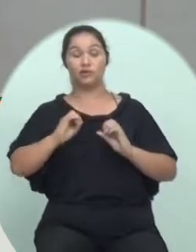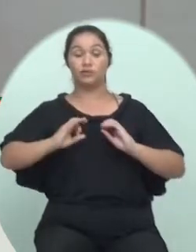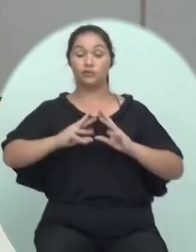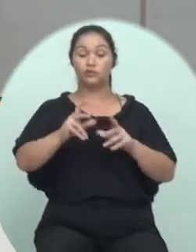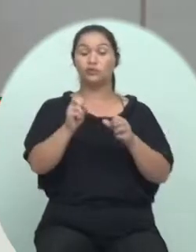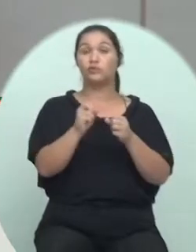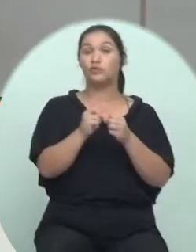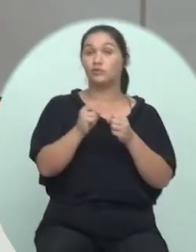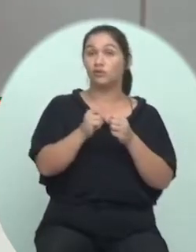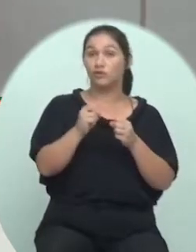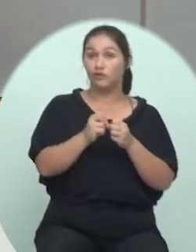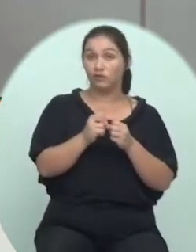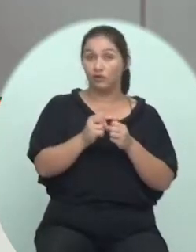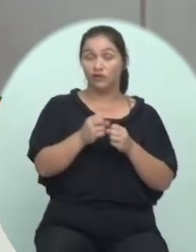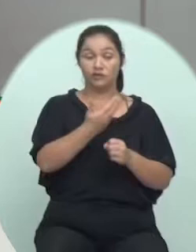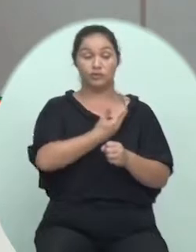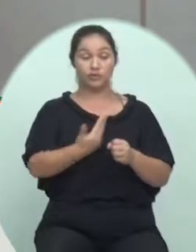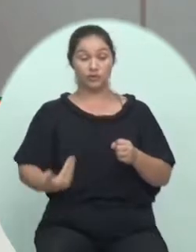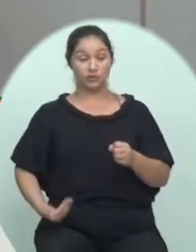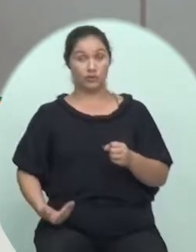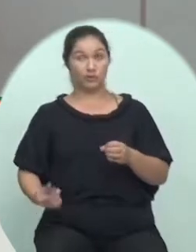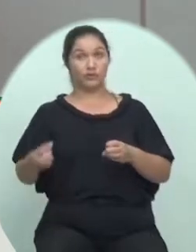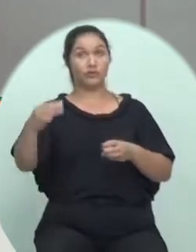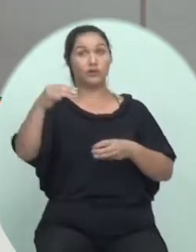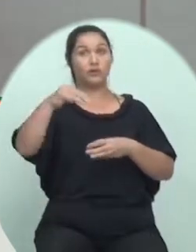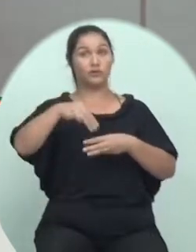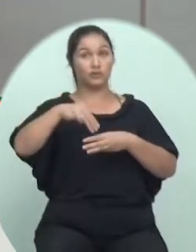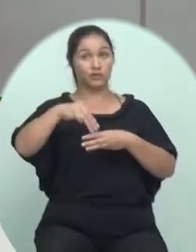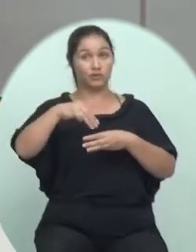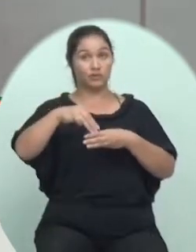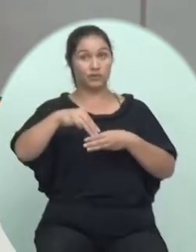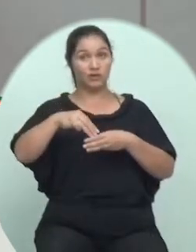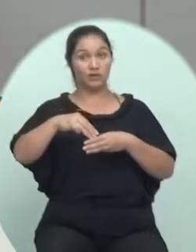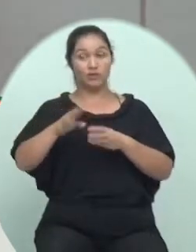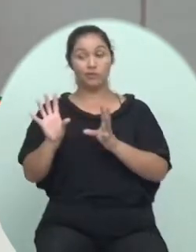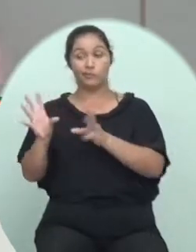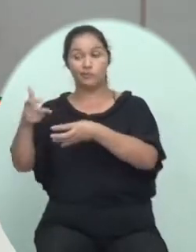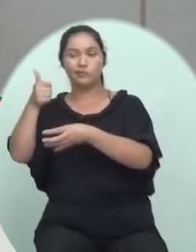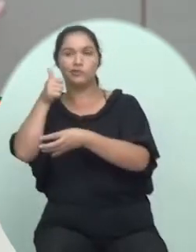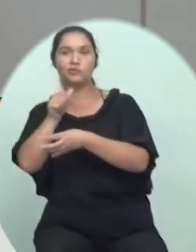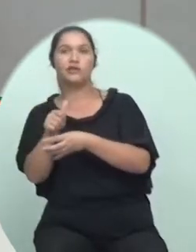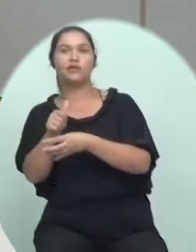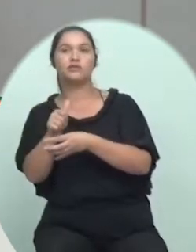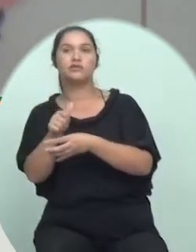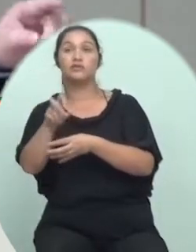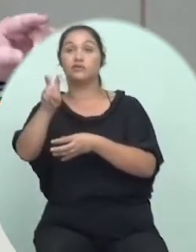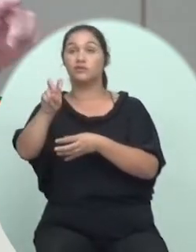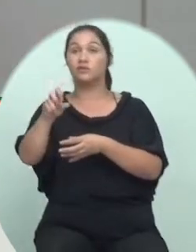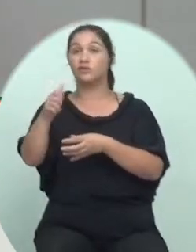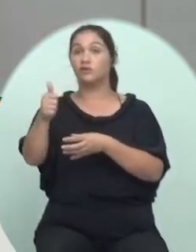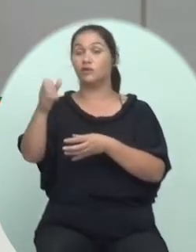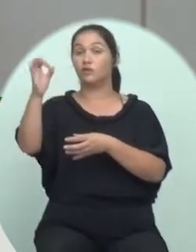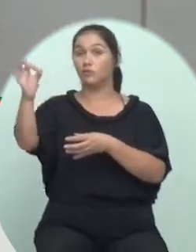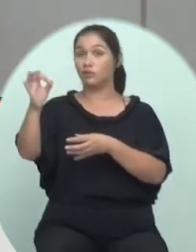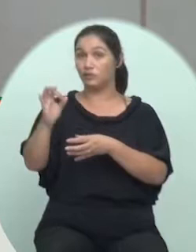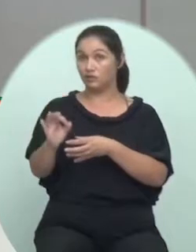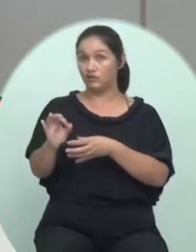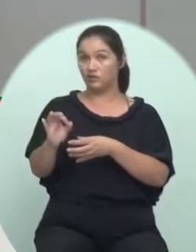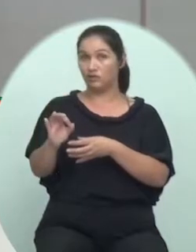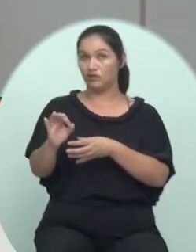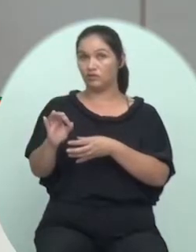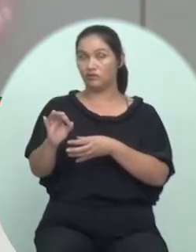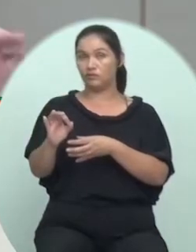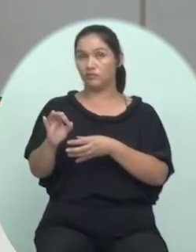municipal e que serão desenvolvidas pelo governo municipal acerca das mulheres. 51%, praticamente